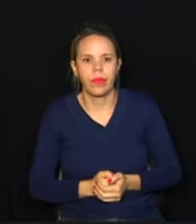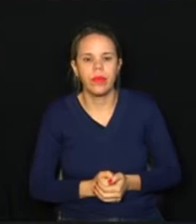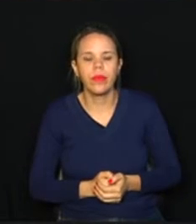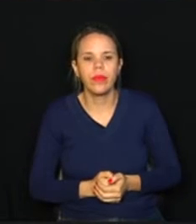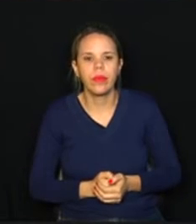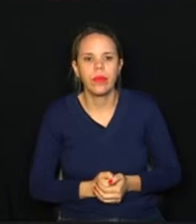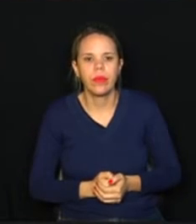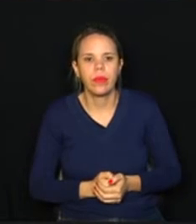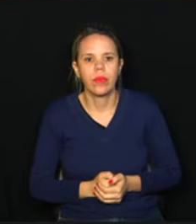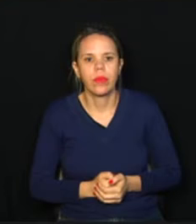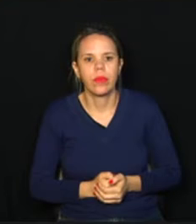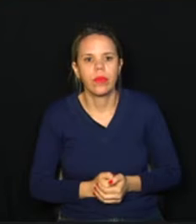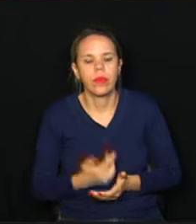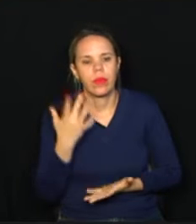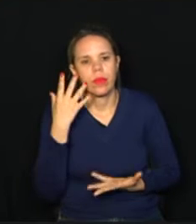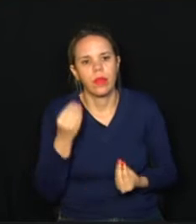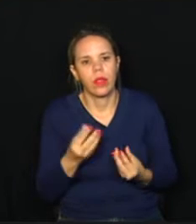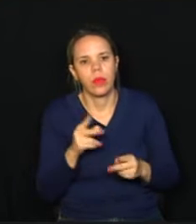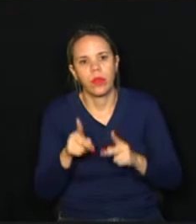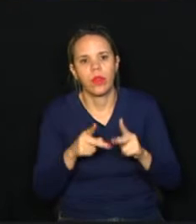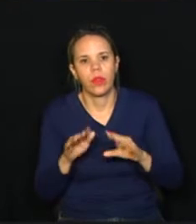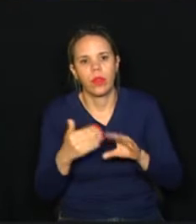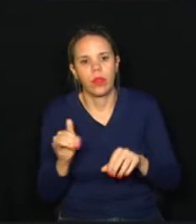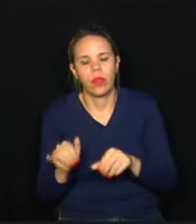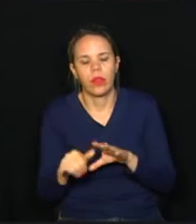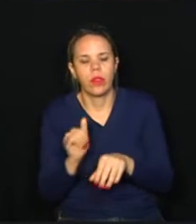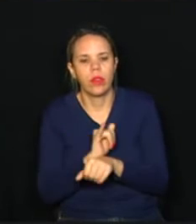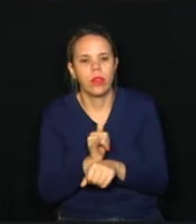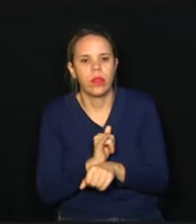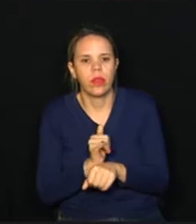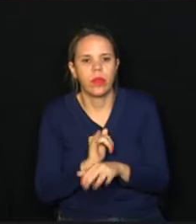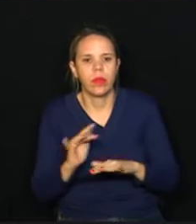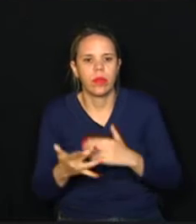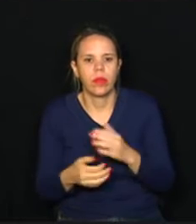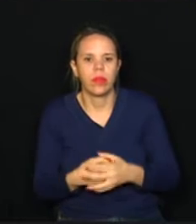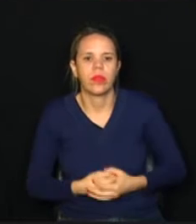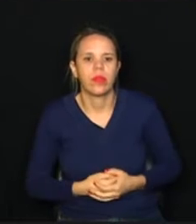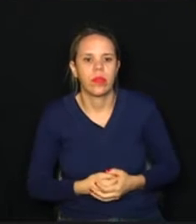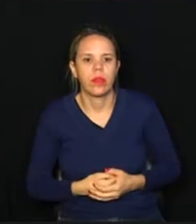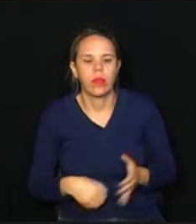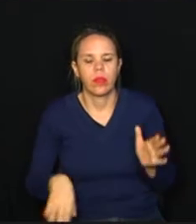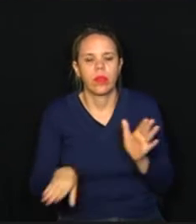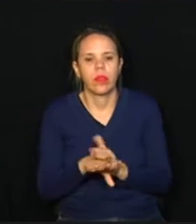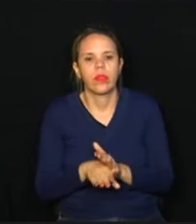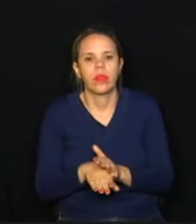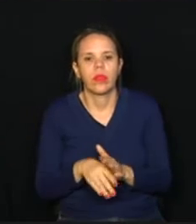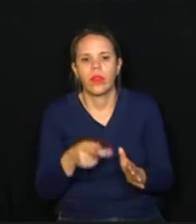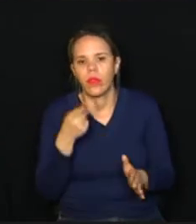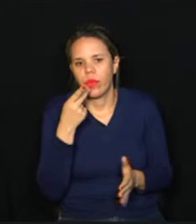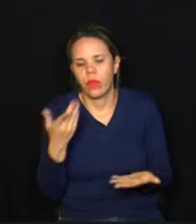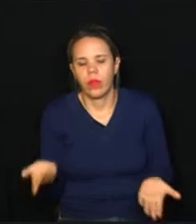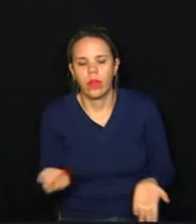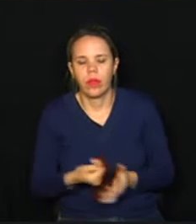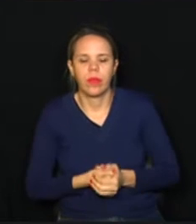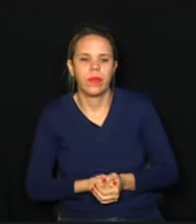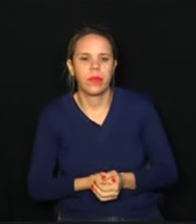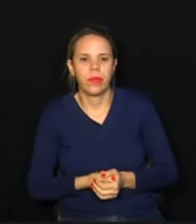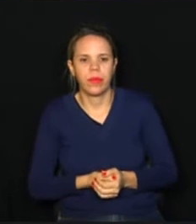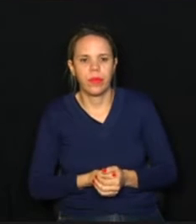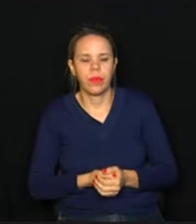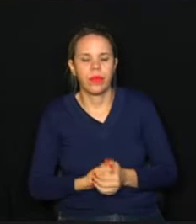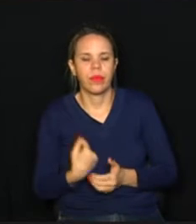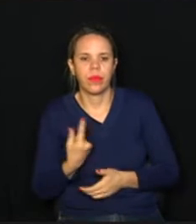eu considero, muita gente comentando pelo YouTube, pelas redes sociais, chegou aqui também um comentário